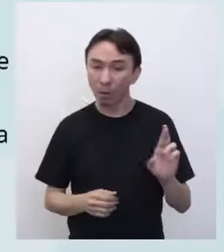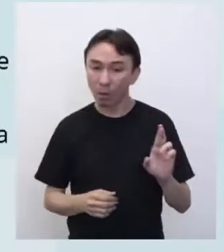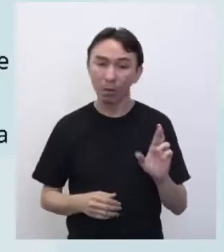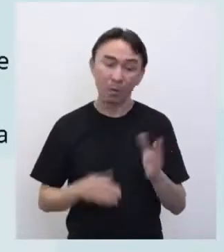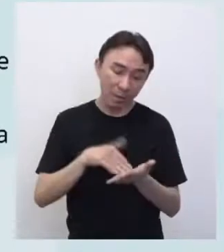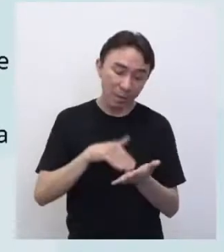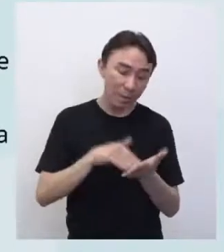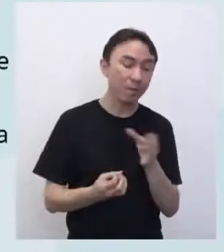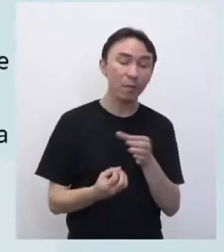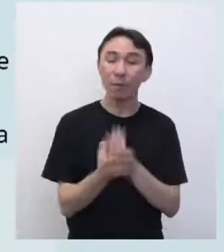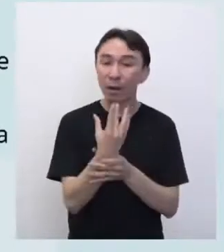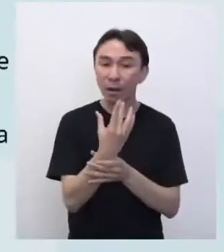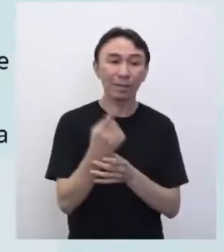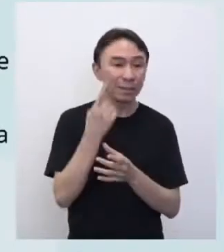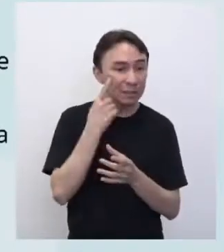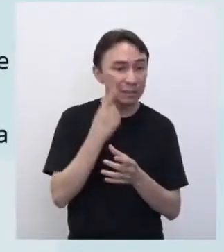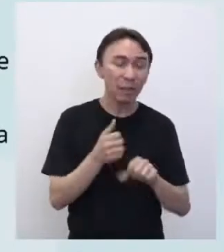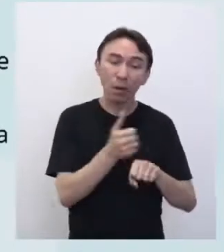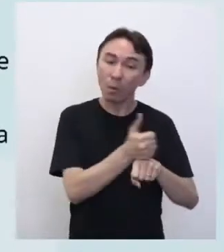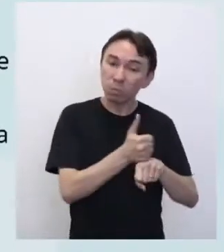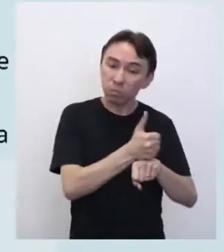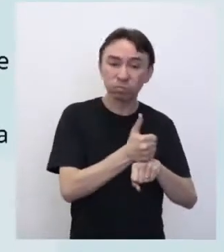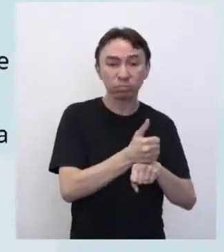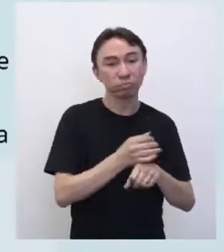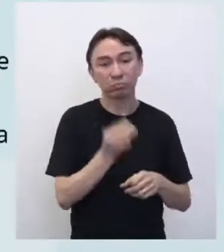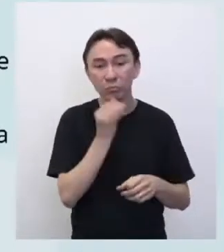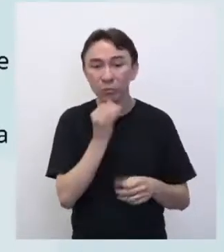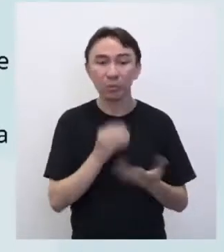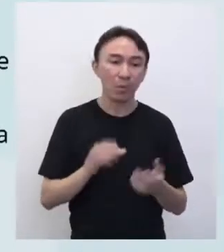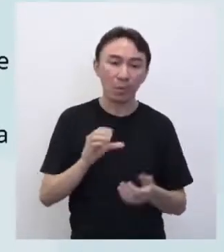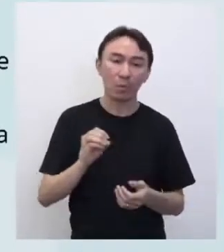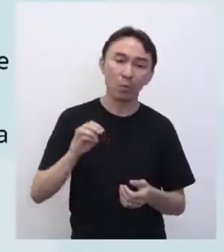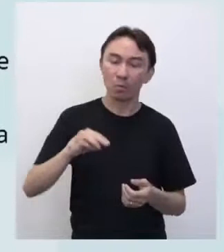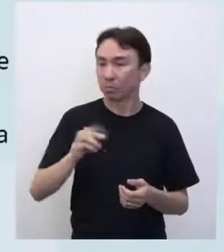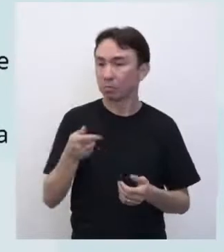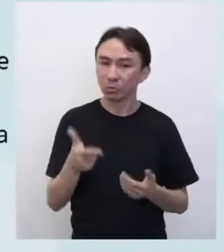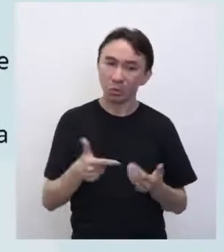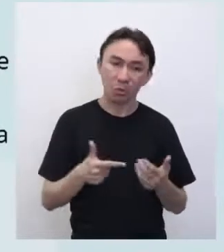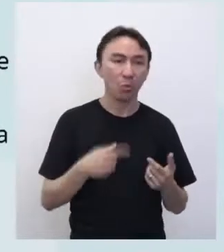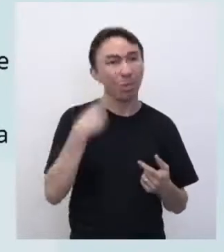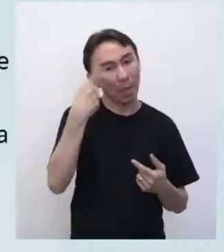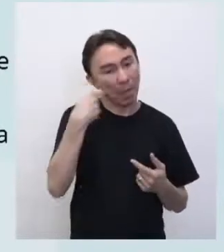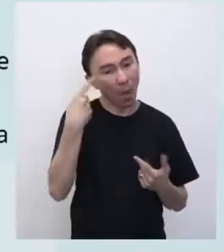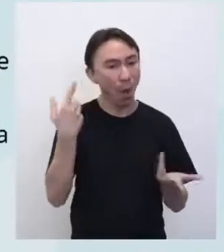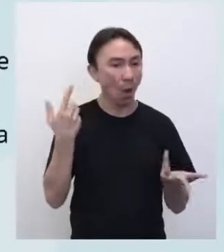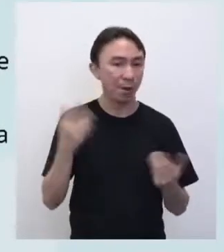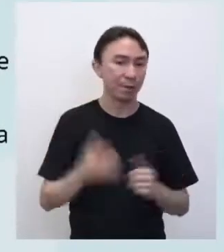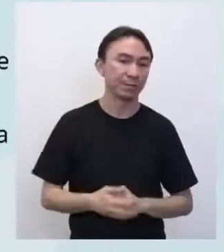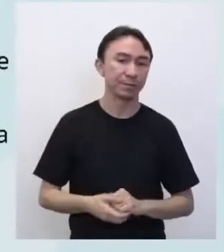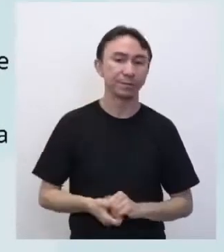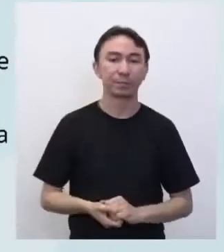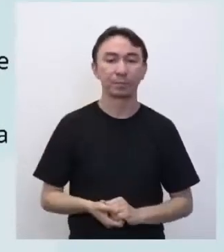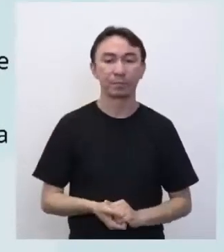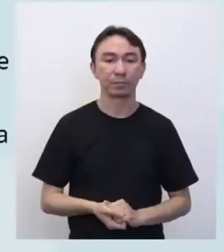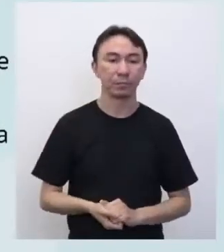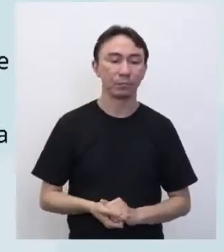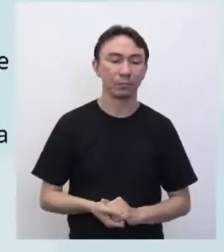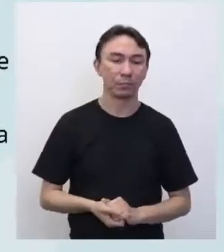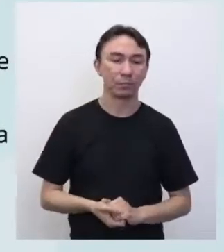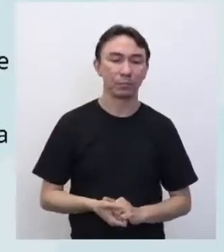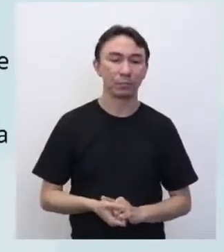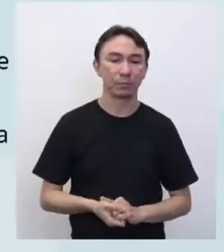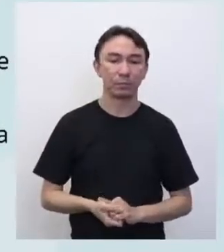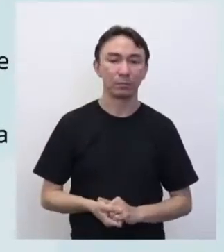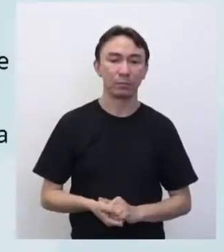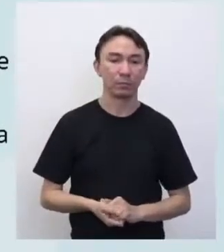formar palavras relacionadas a ocupações como compositor, ator. We can transform a verb into a noun by adding